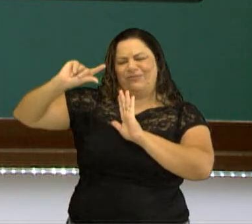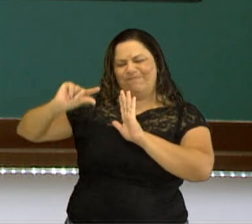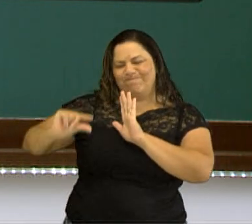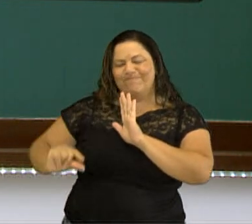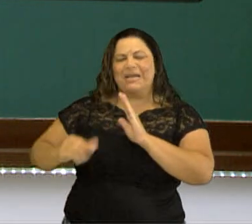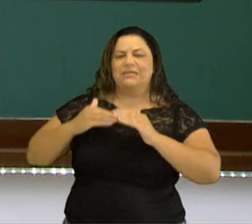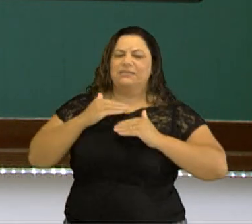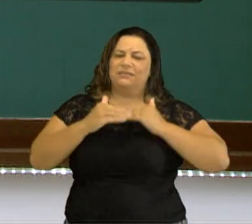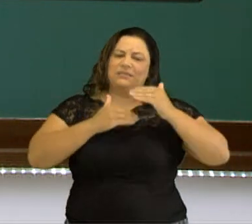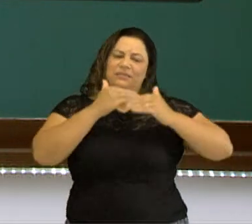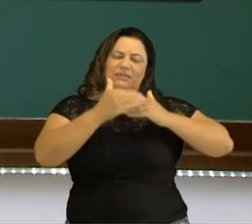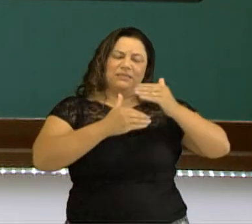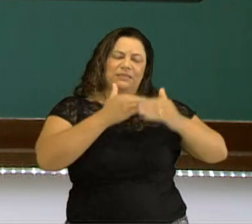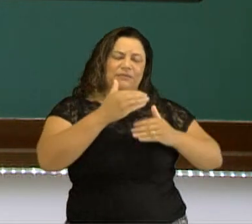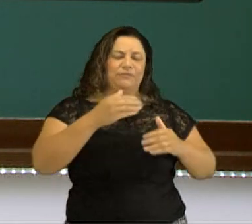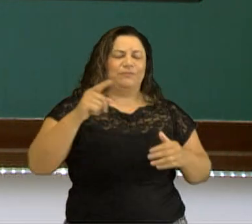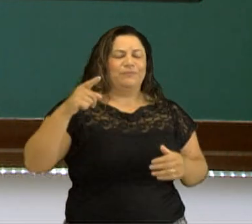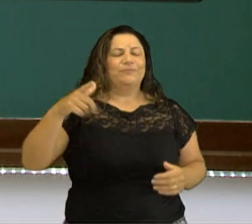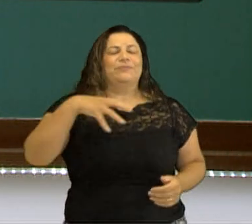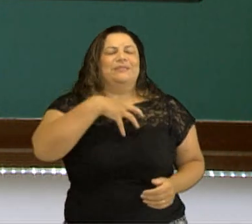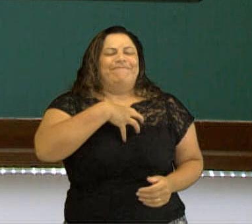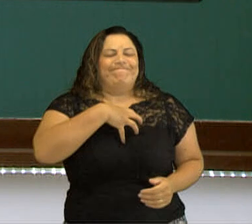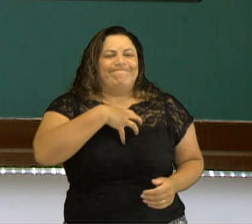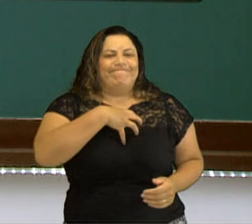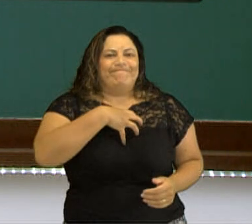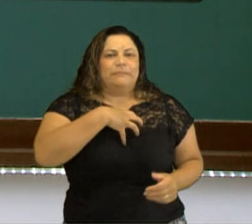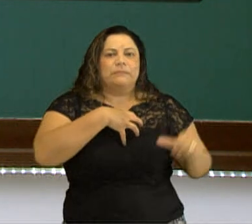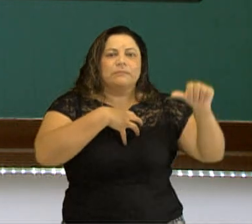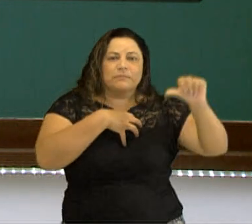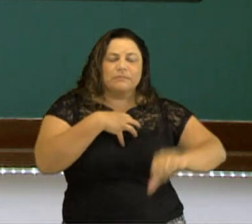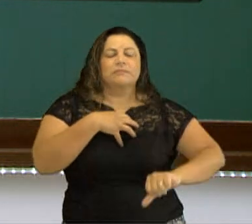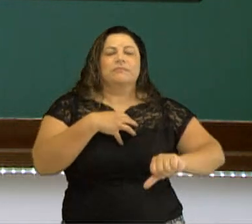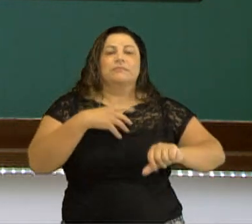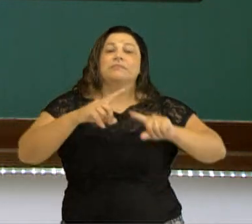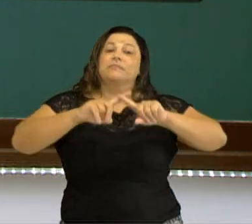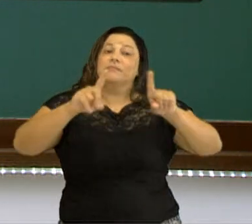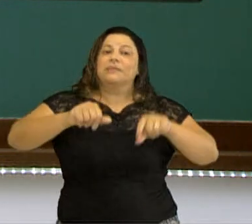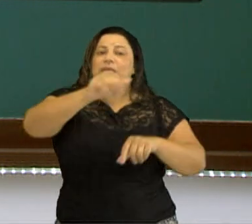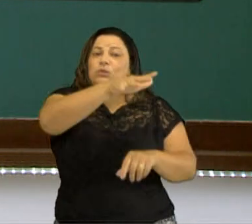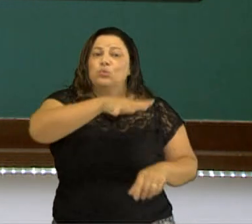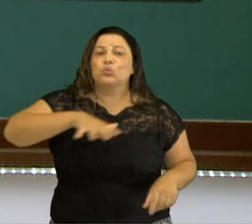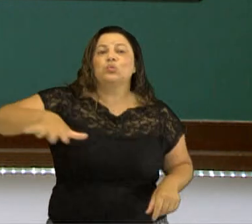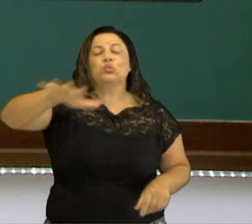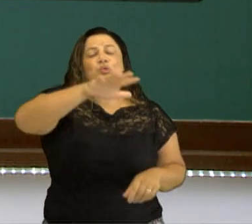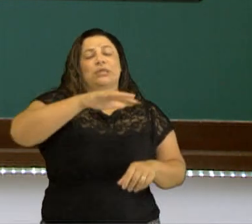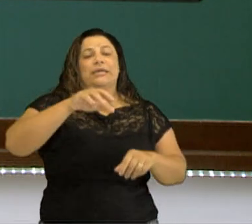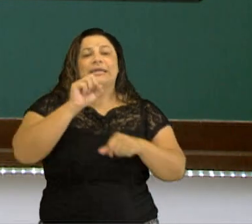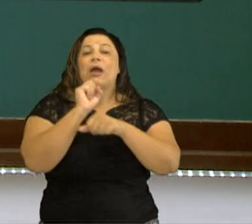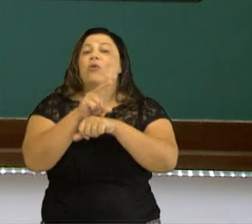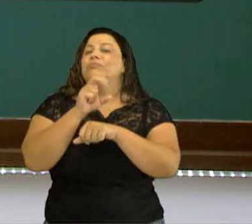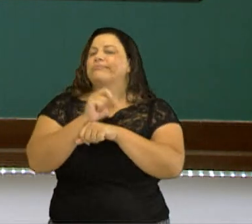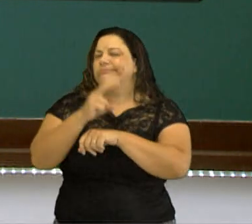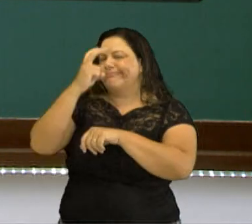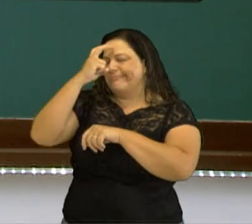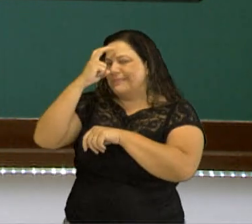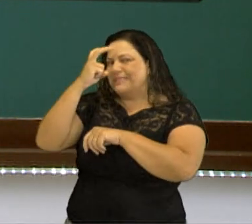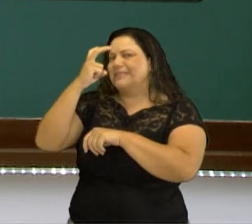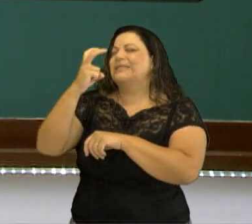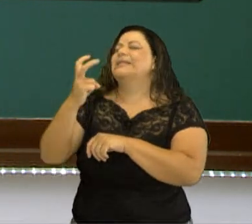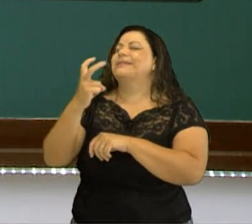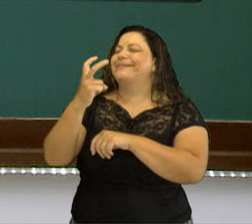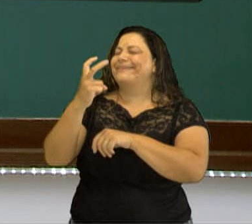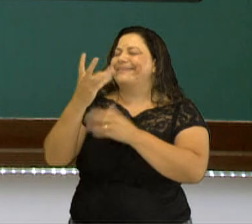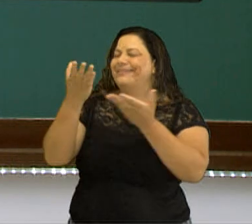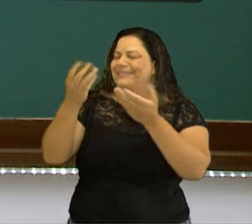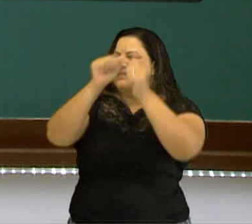outros sintomas. E aí a pessoa acaba ficando mal. Mas, no geral, ele é um vírus inteligente que acaba sendo